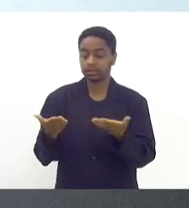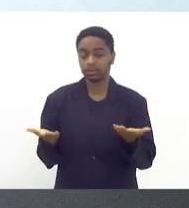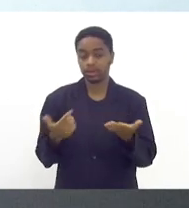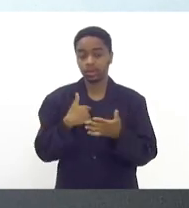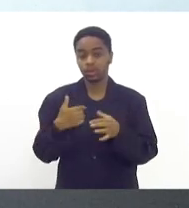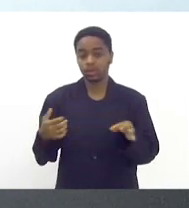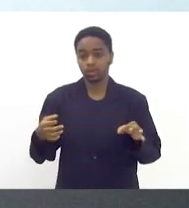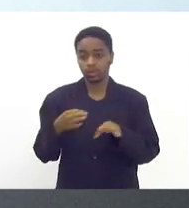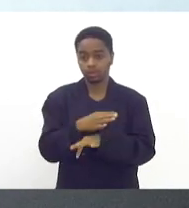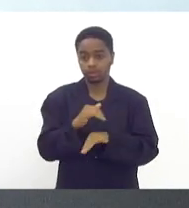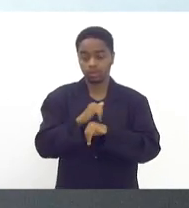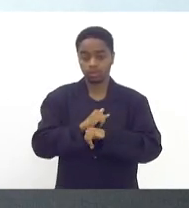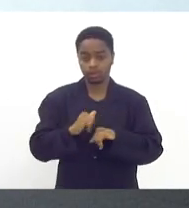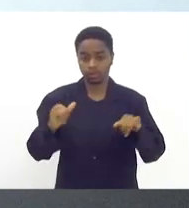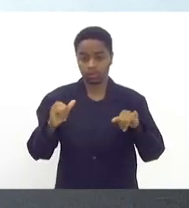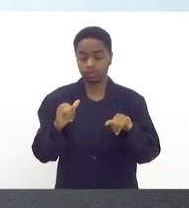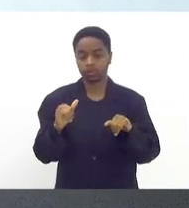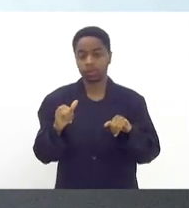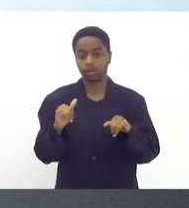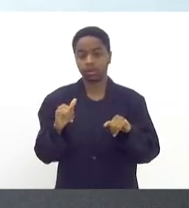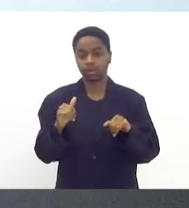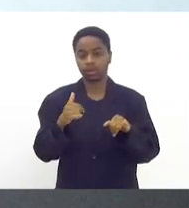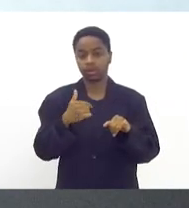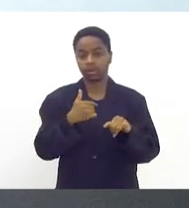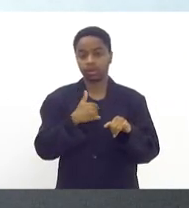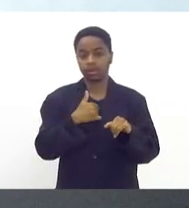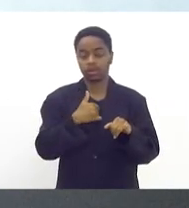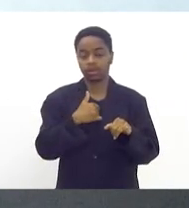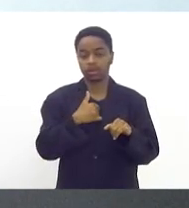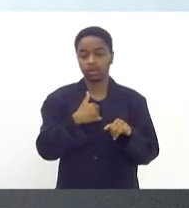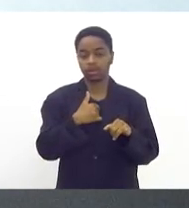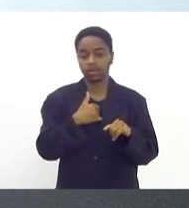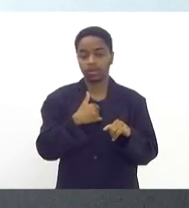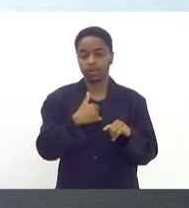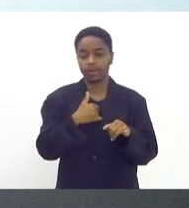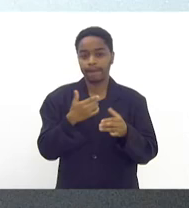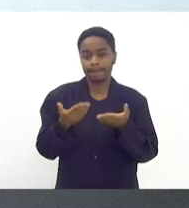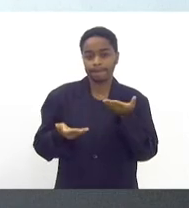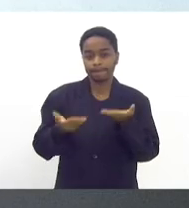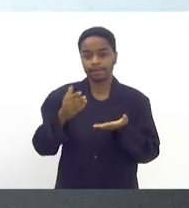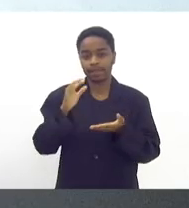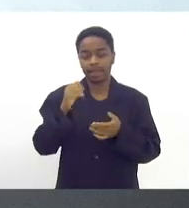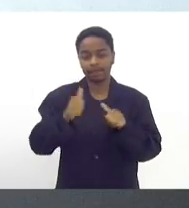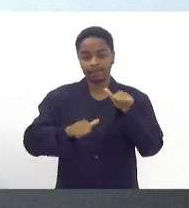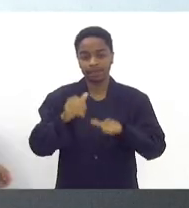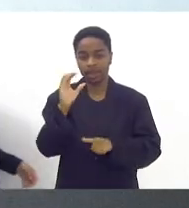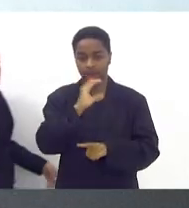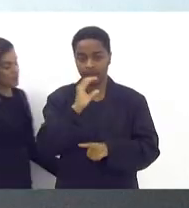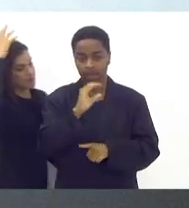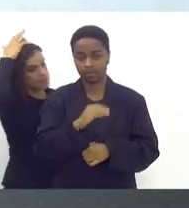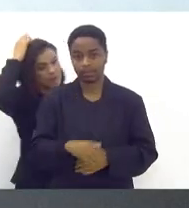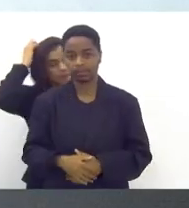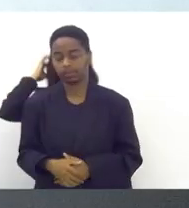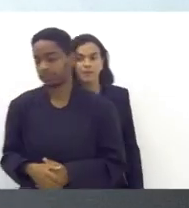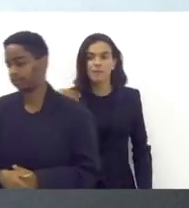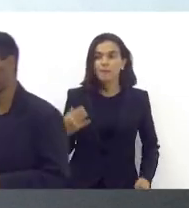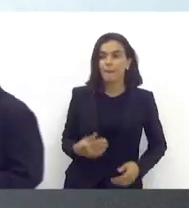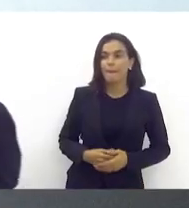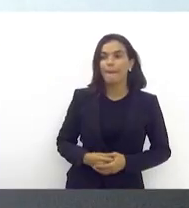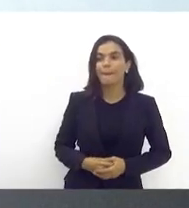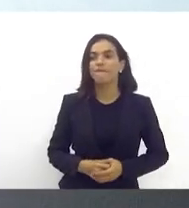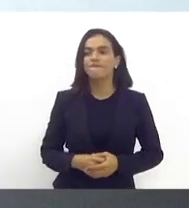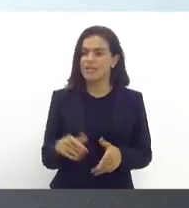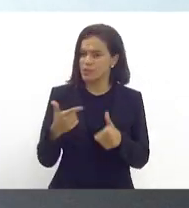eu faço uma uma uma rápida ponderação que eu entendo a dificuldade dos casos e isso vai ser um problema